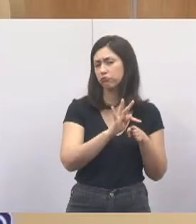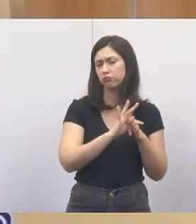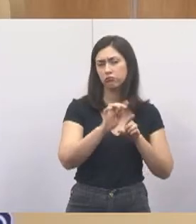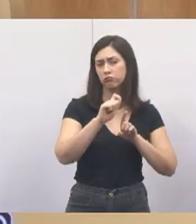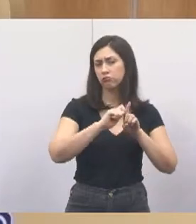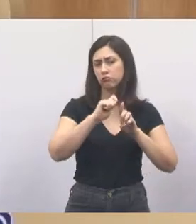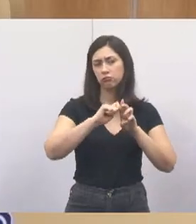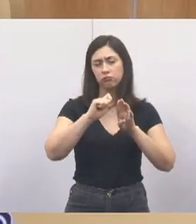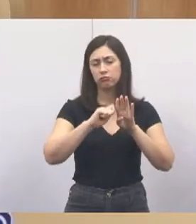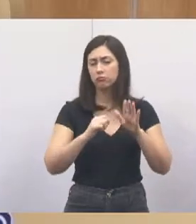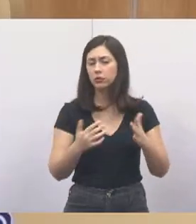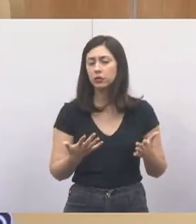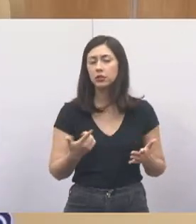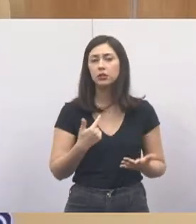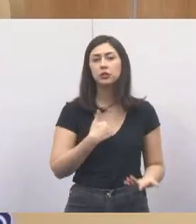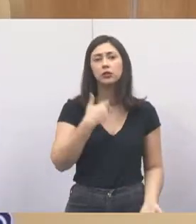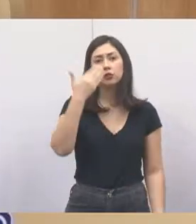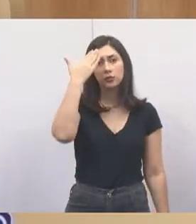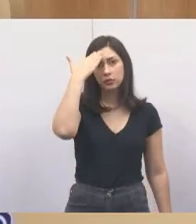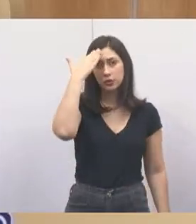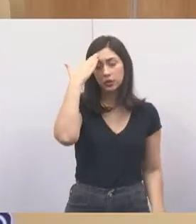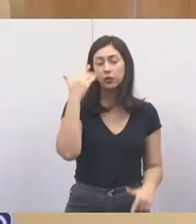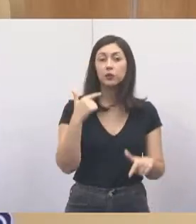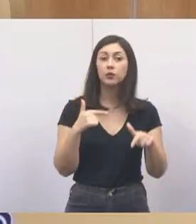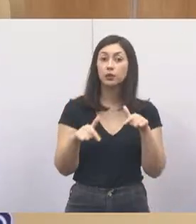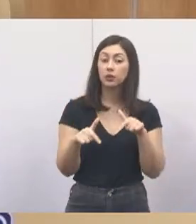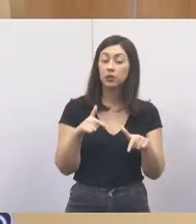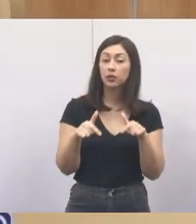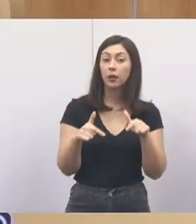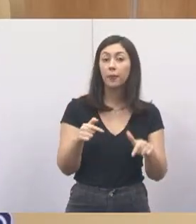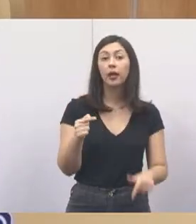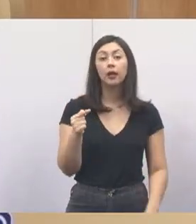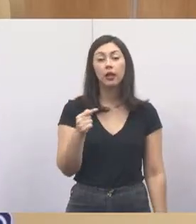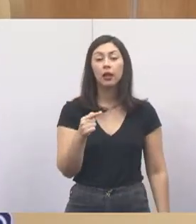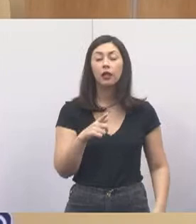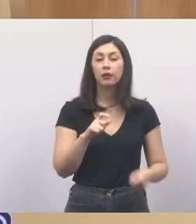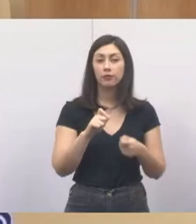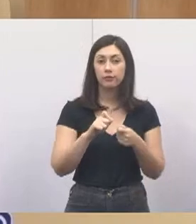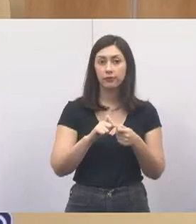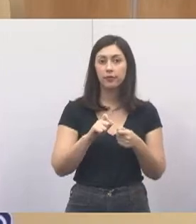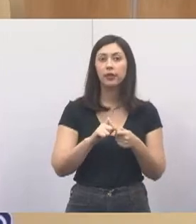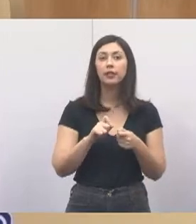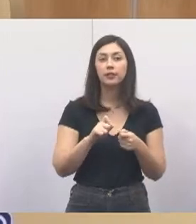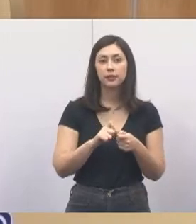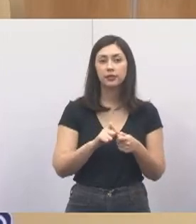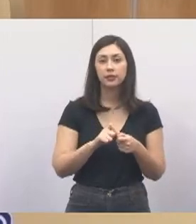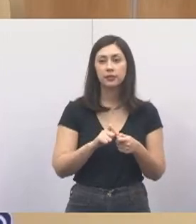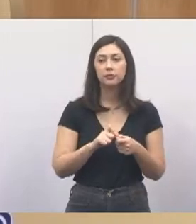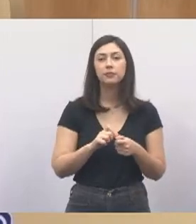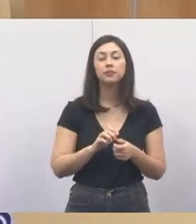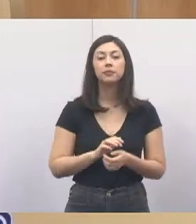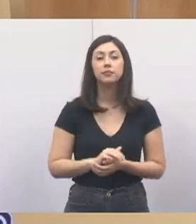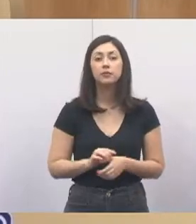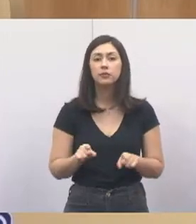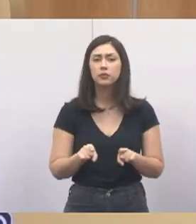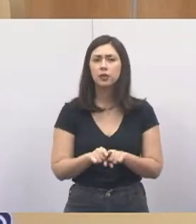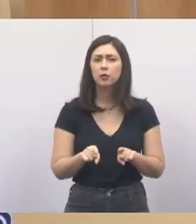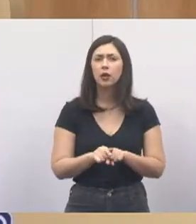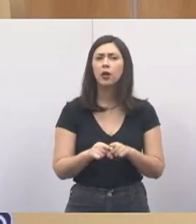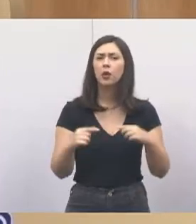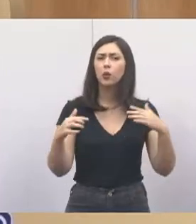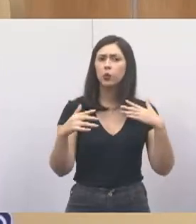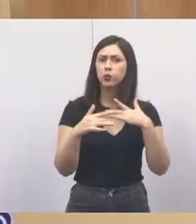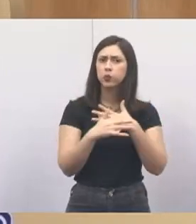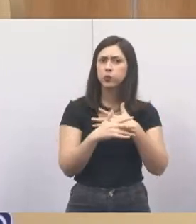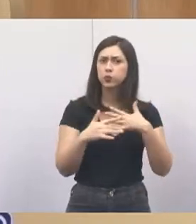meses e sei do trabalho que eles executam, a respeito do fluxo que eles fazem junto